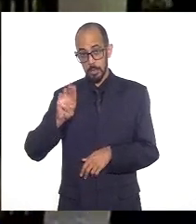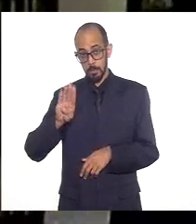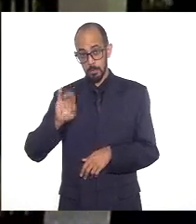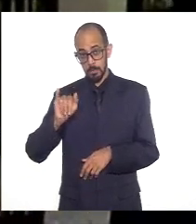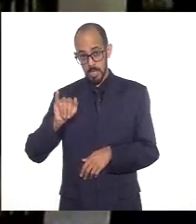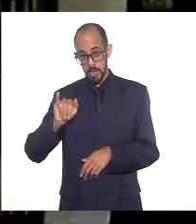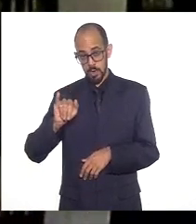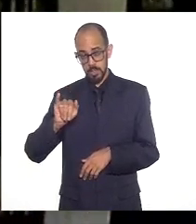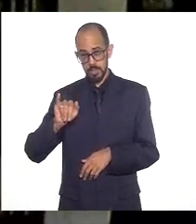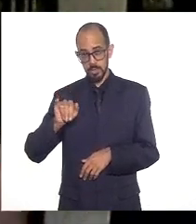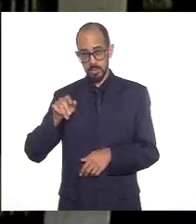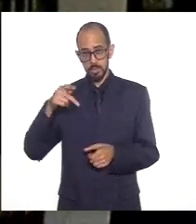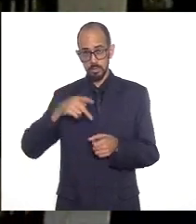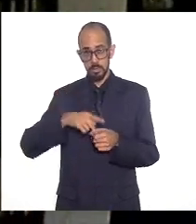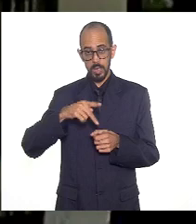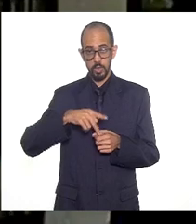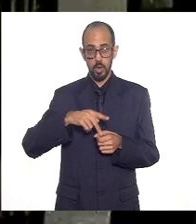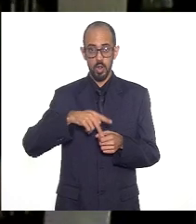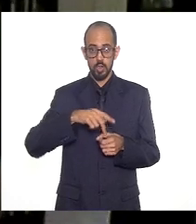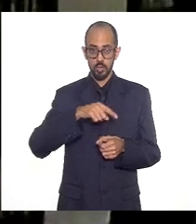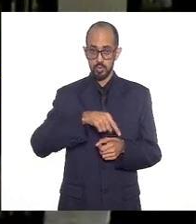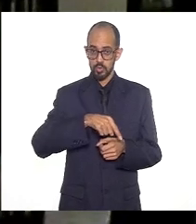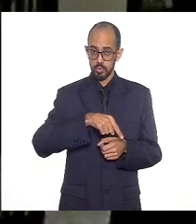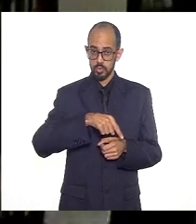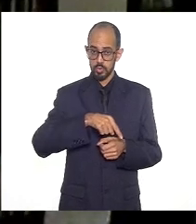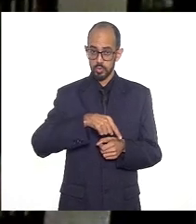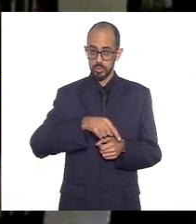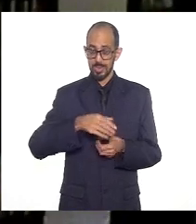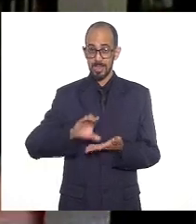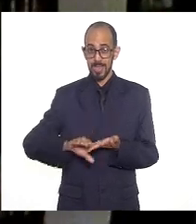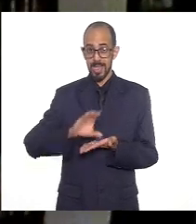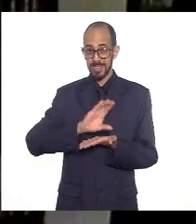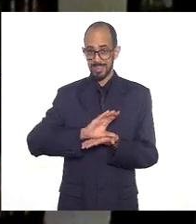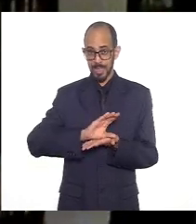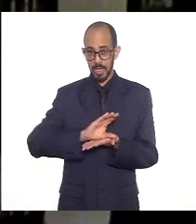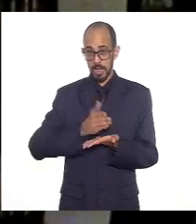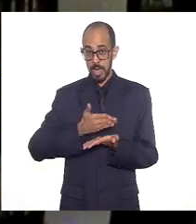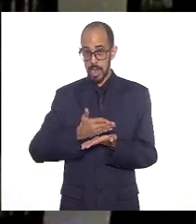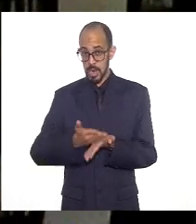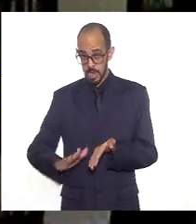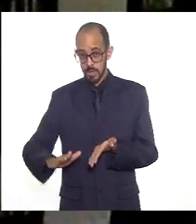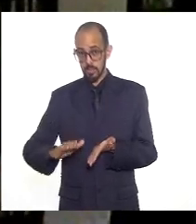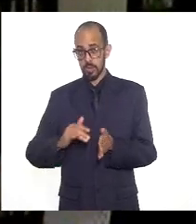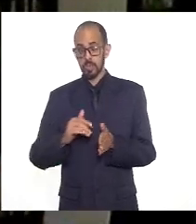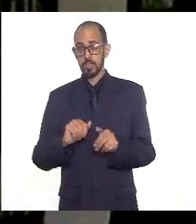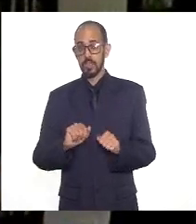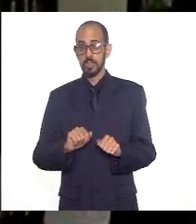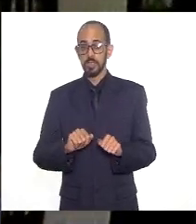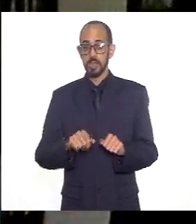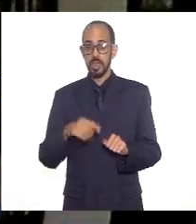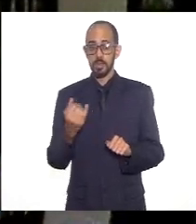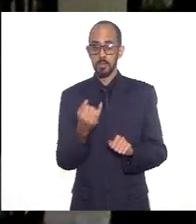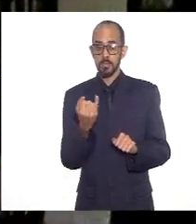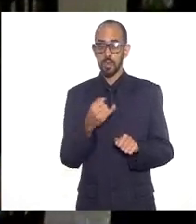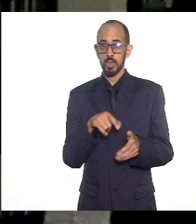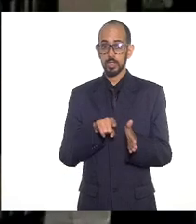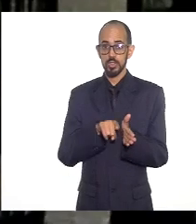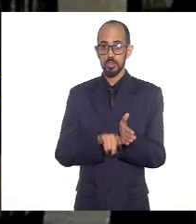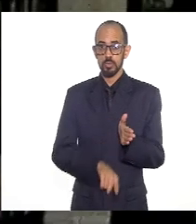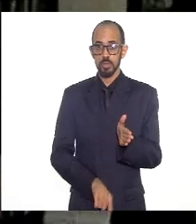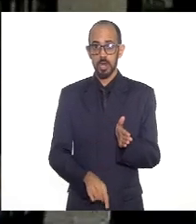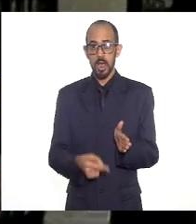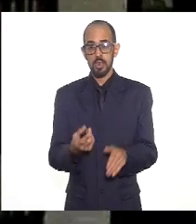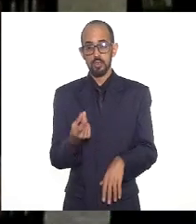petróleo. Dessa receita bruta, é necessário deduzir os valores